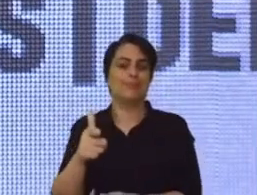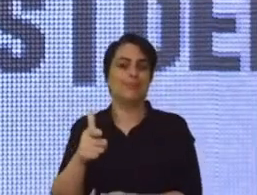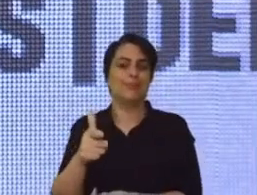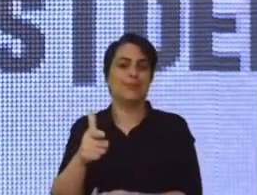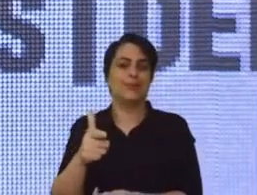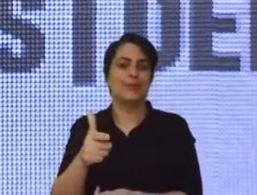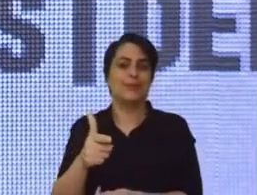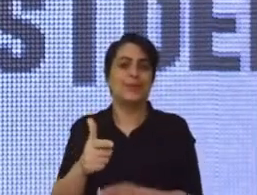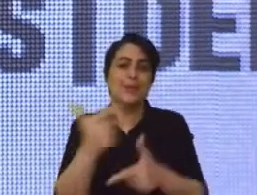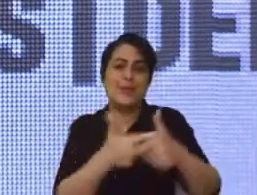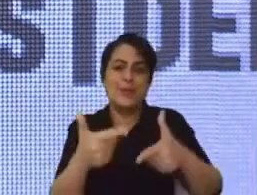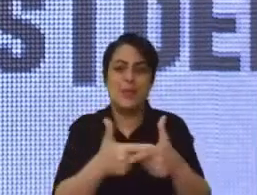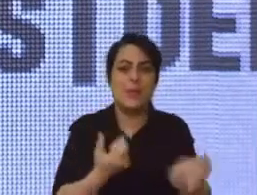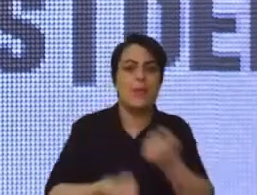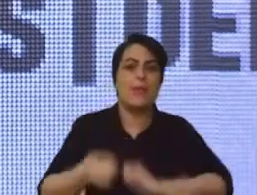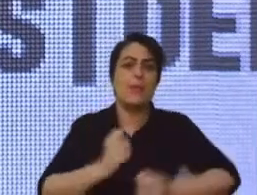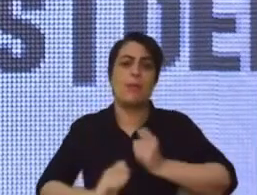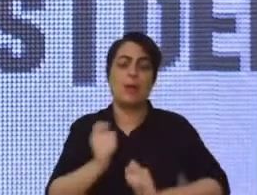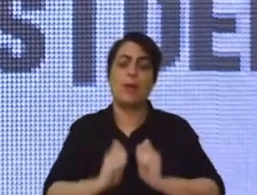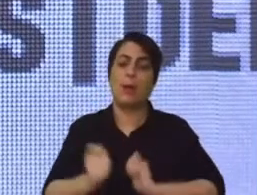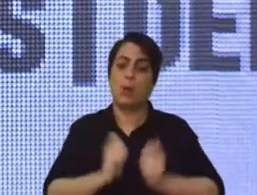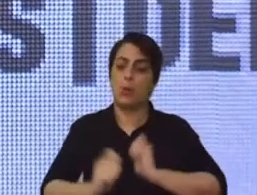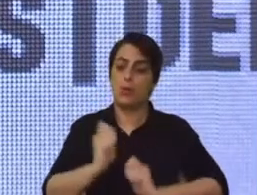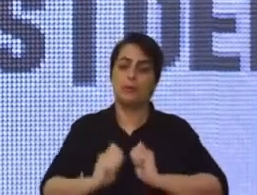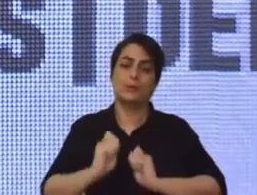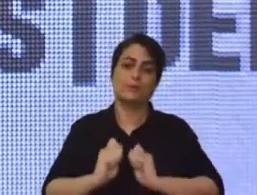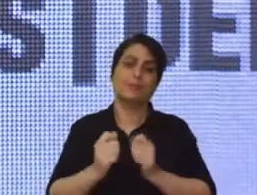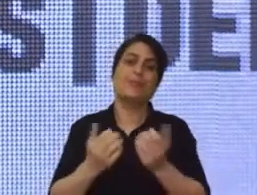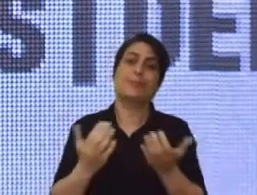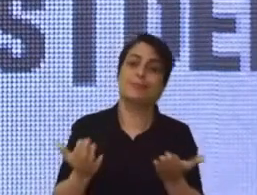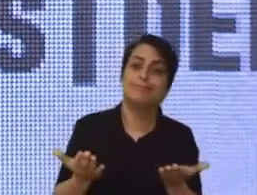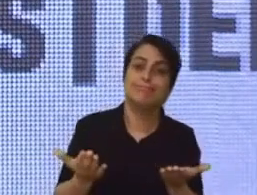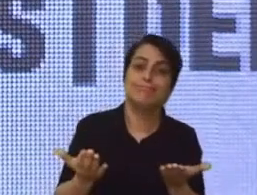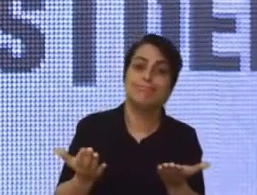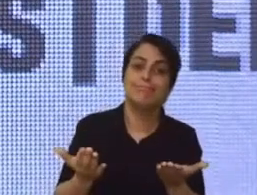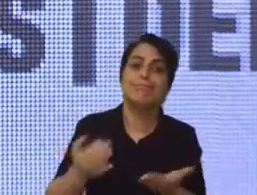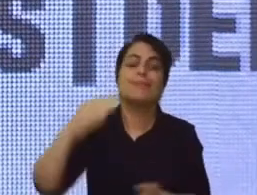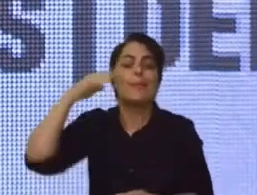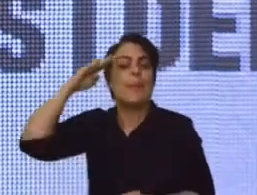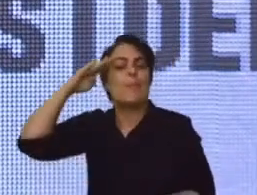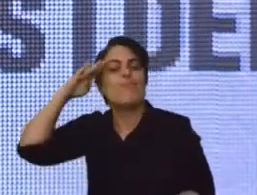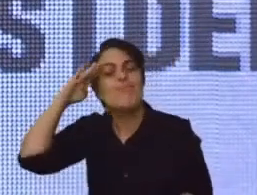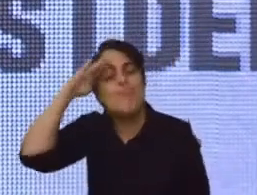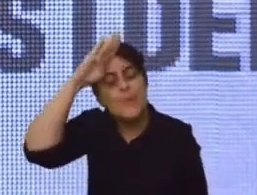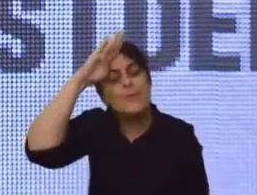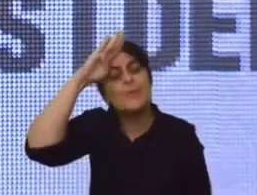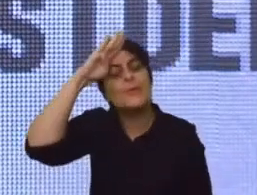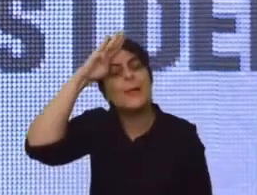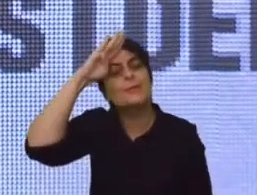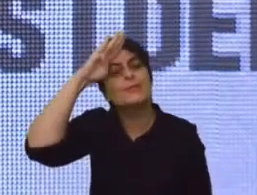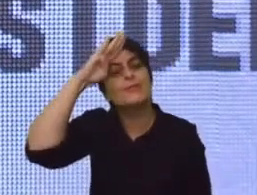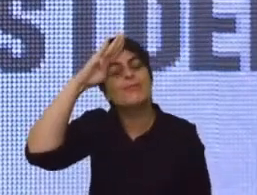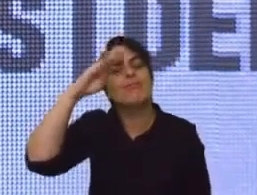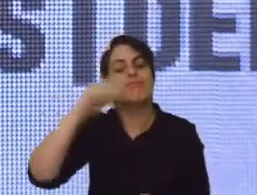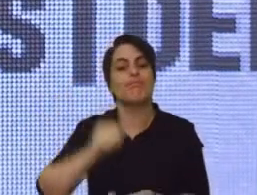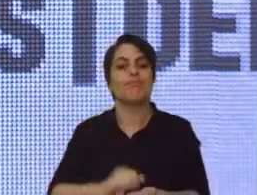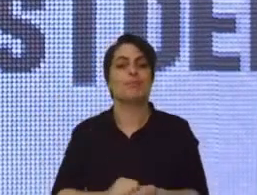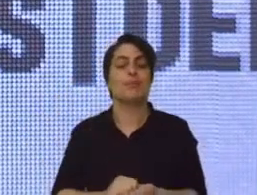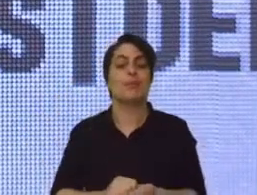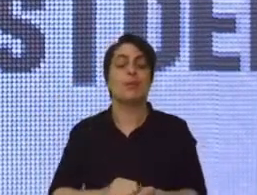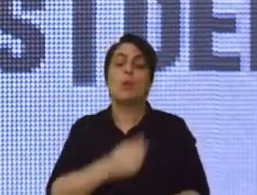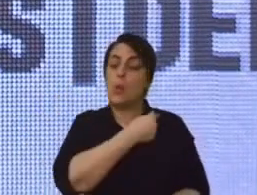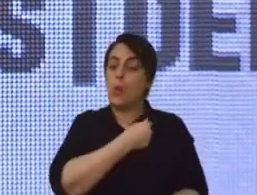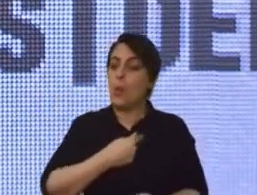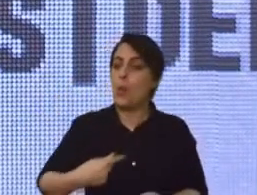de crise tem nome e sobrenome: Jair Bolsonaro e seu governo. Esse governo, desde